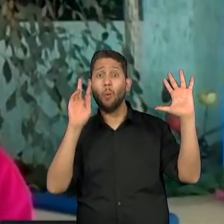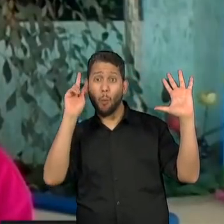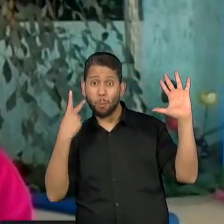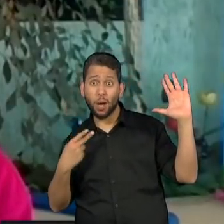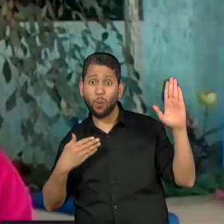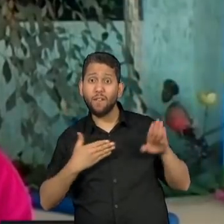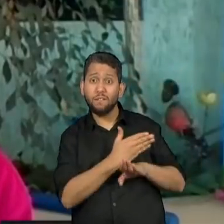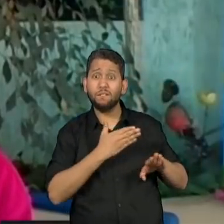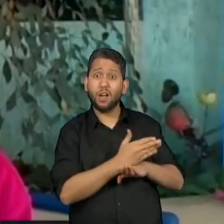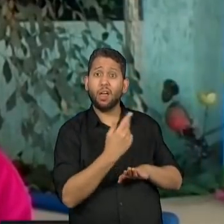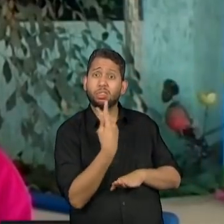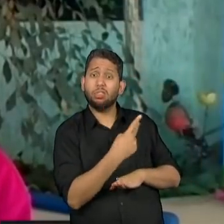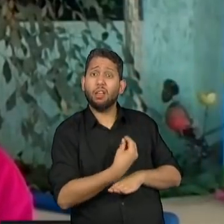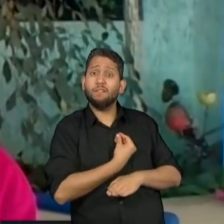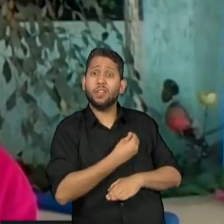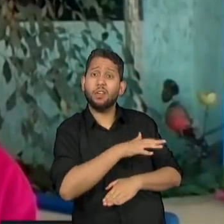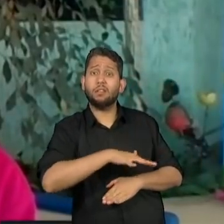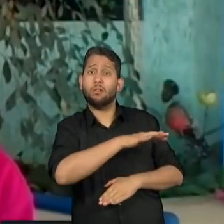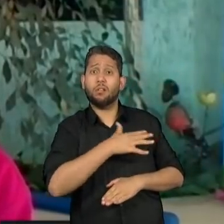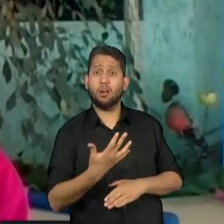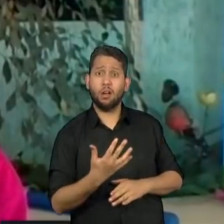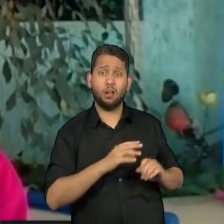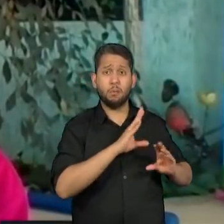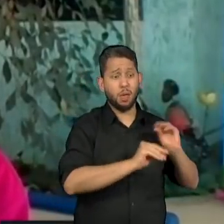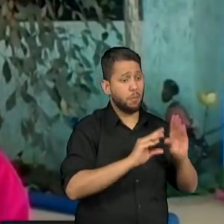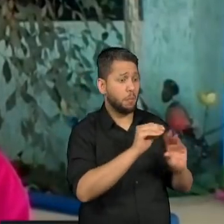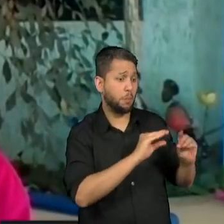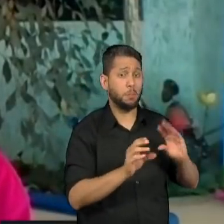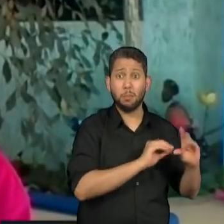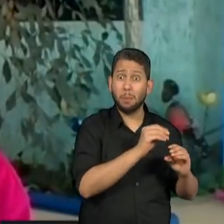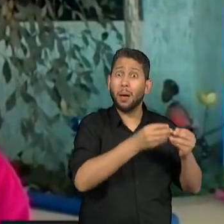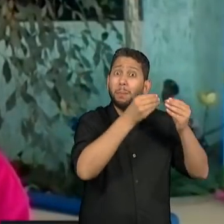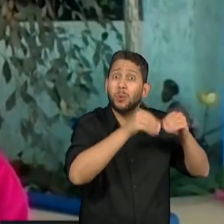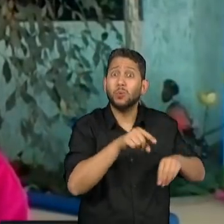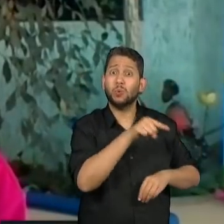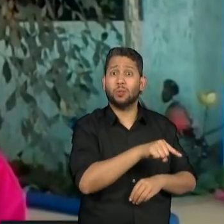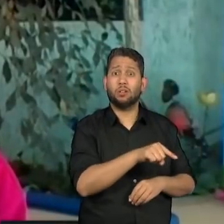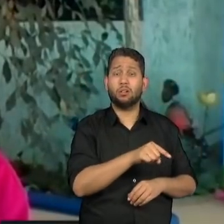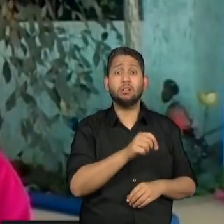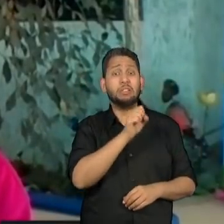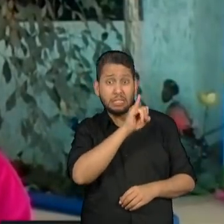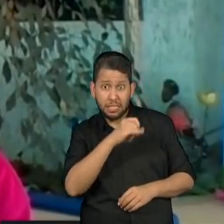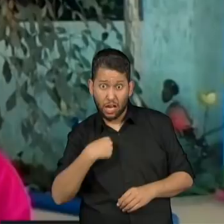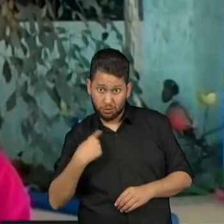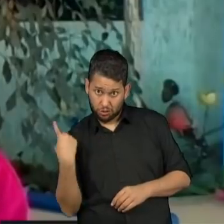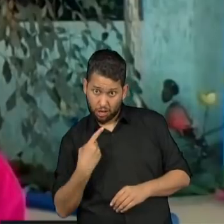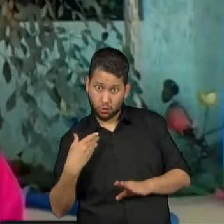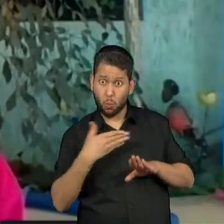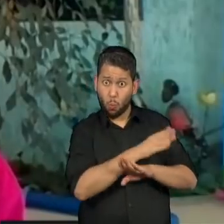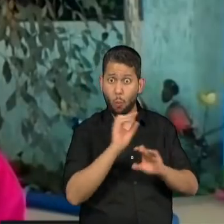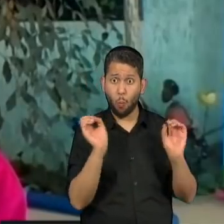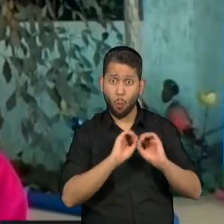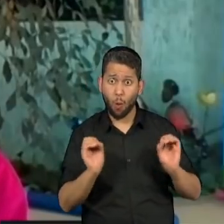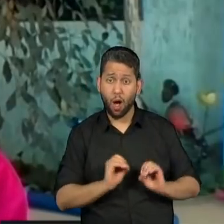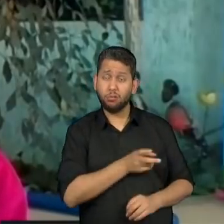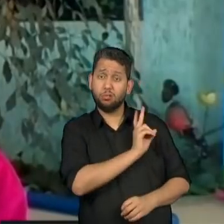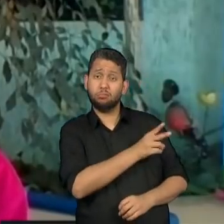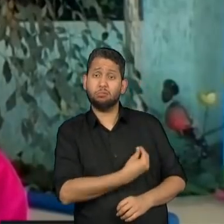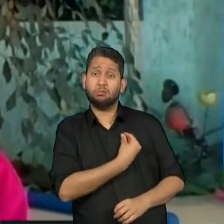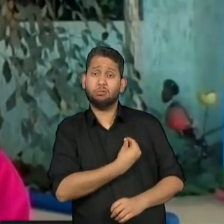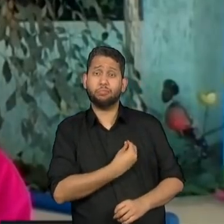gente não alterasse tanto os ambientes, o morcego estava ali muito feliz nas profundezas da floresta, no meio da savana, e não